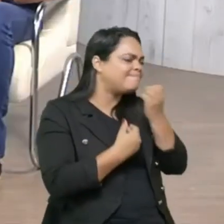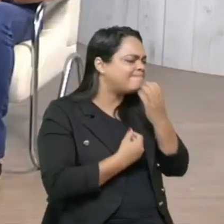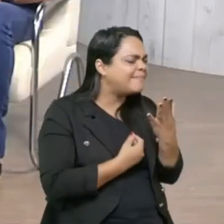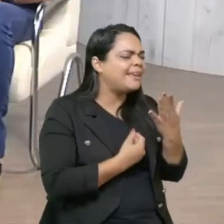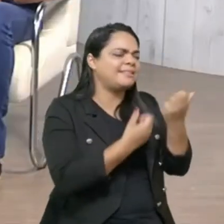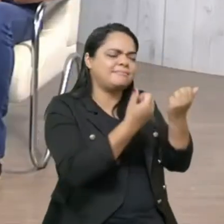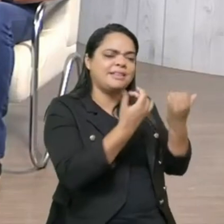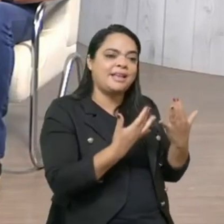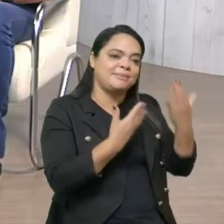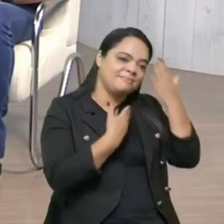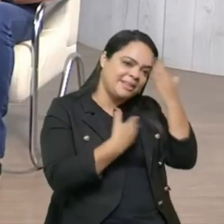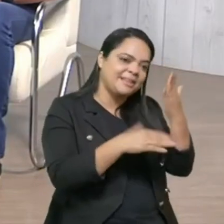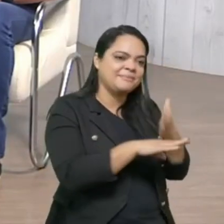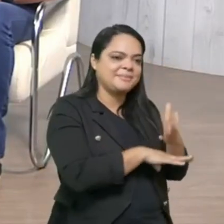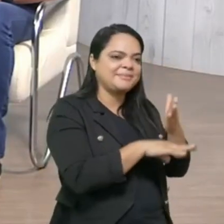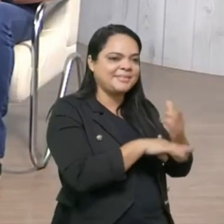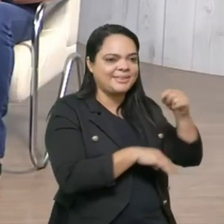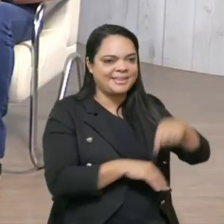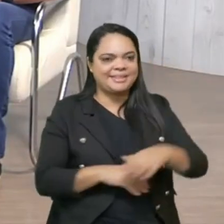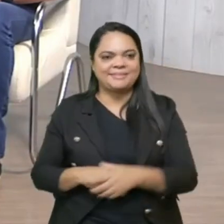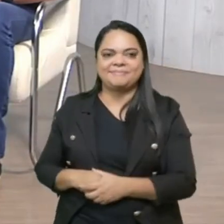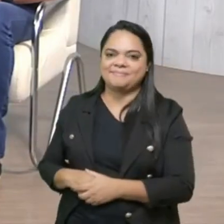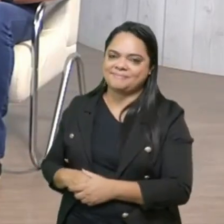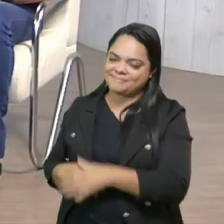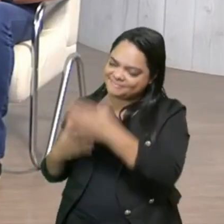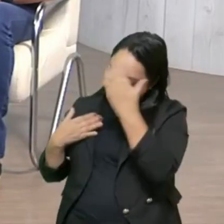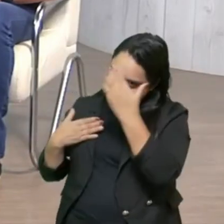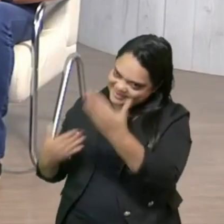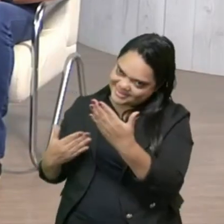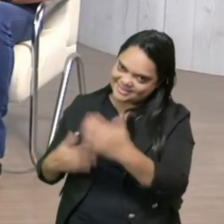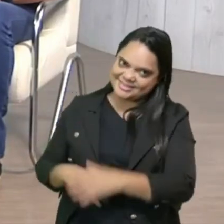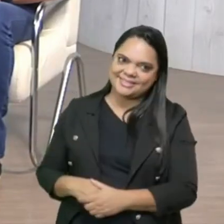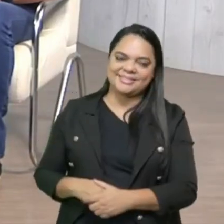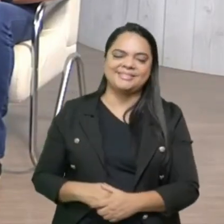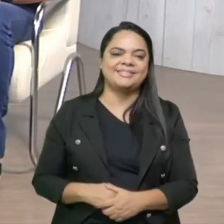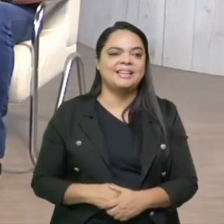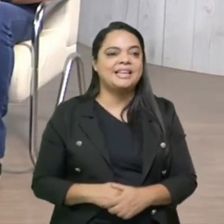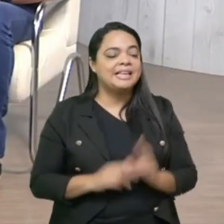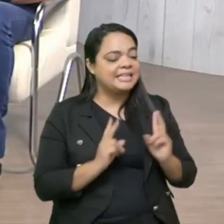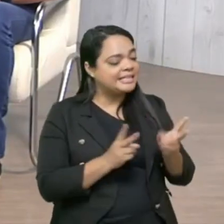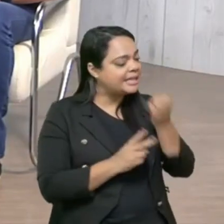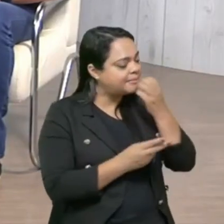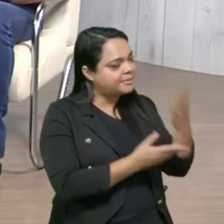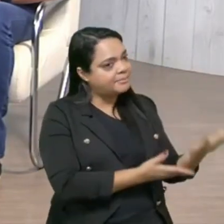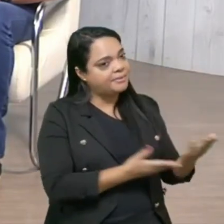Muito obrigado pela sua participação aqui no Informativo. Eu que agradeço a visita. Seja sempre muito bem-vindo.